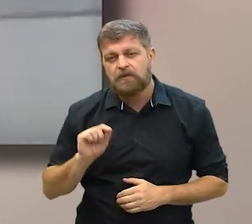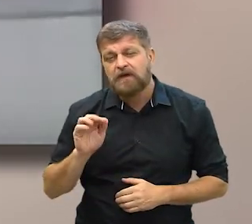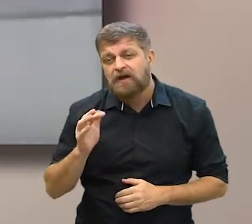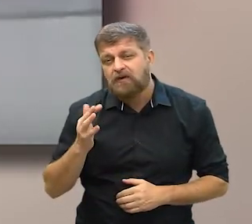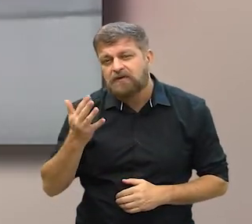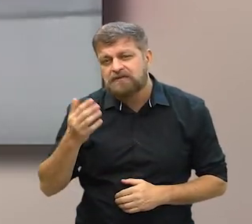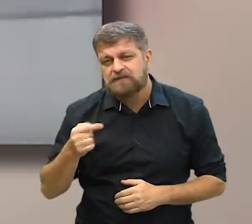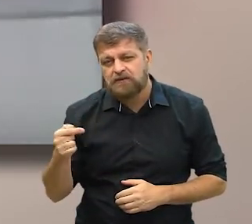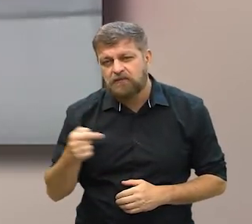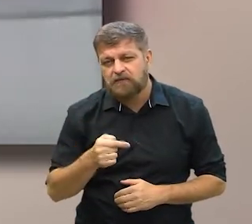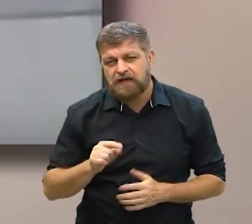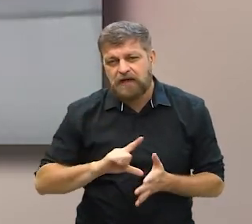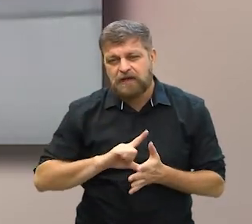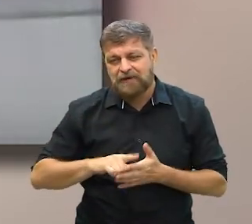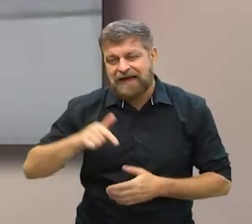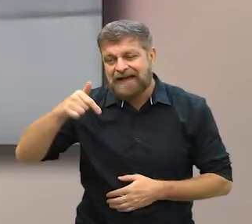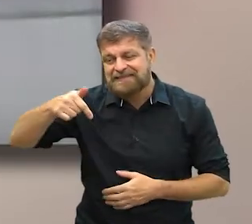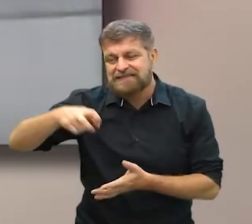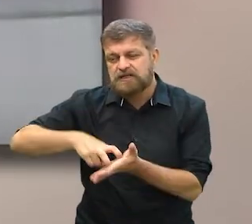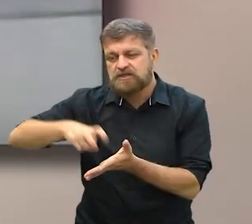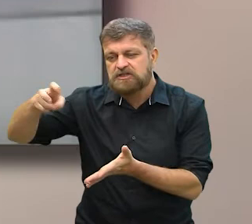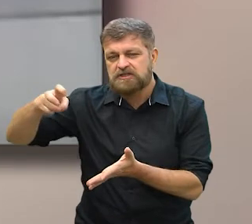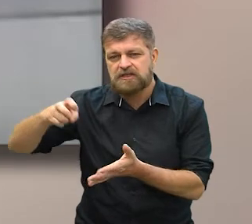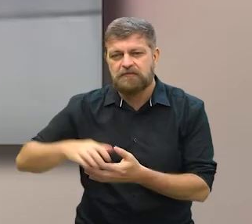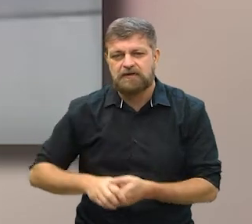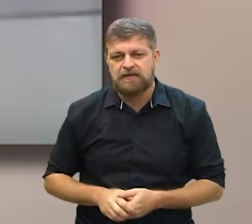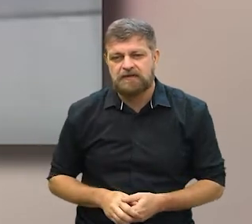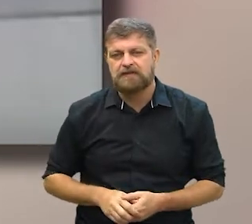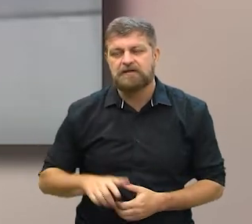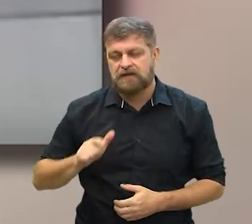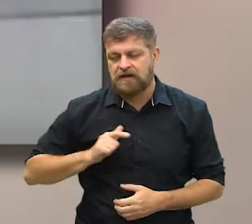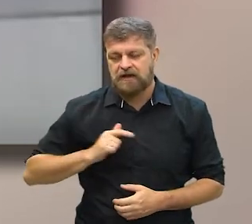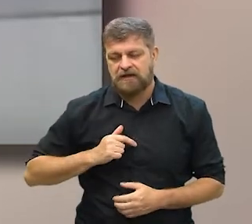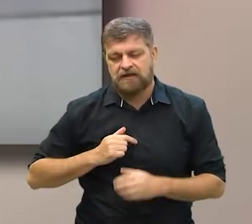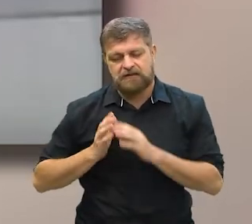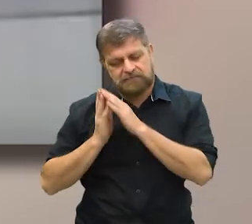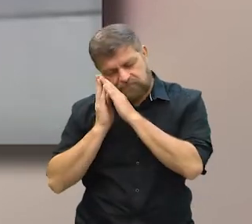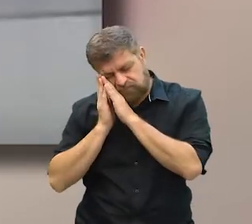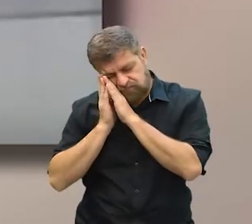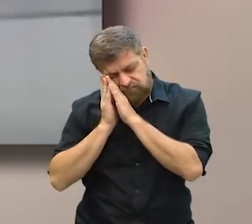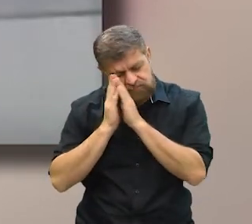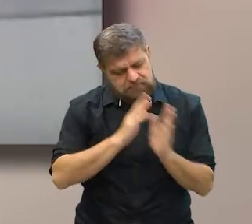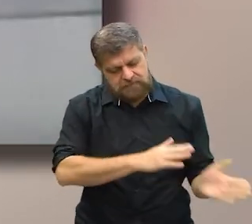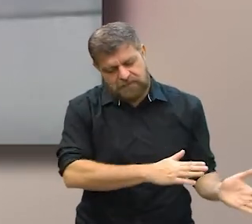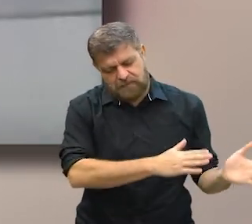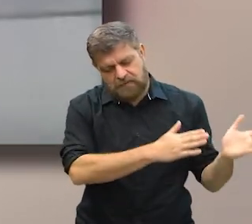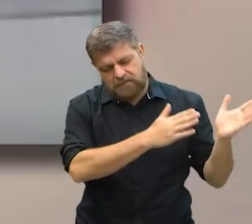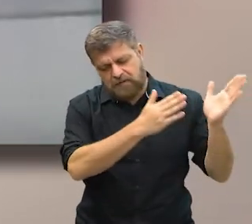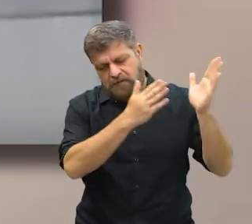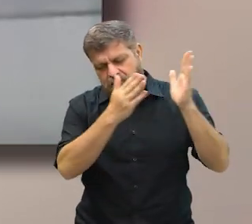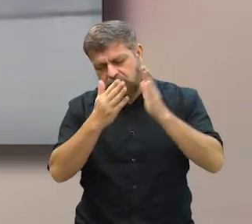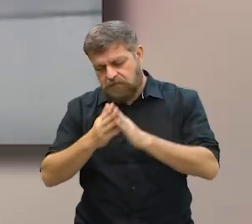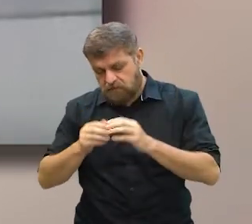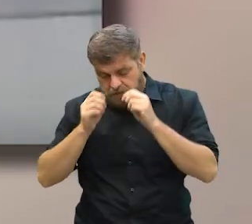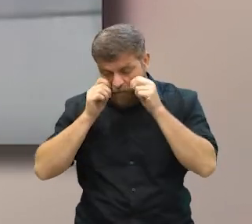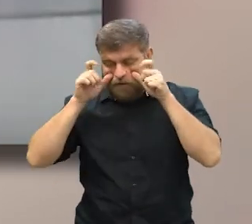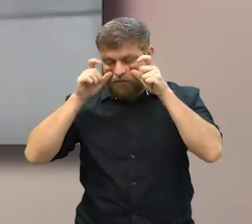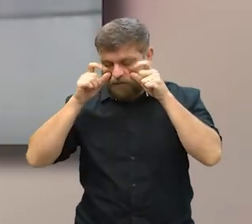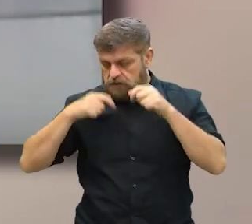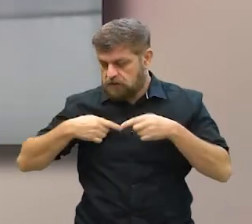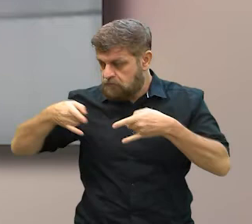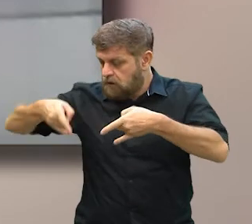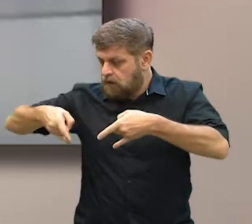bem. E ela só acordou às 7 da manhã. Eu dormi junto com ela, de tão cansada que eu estava, e